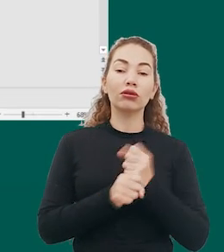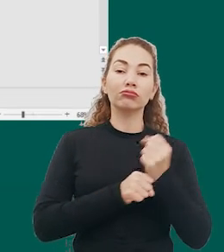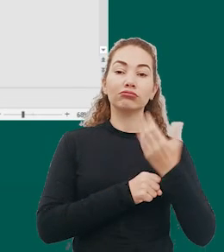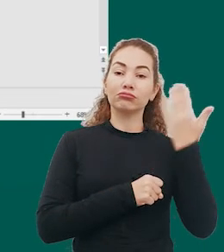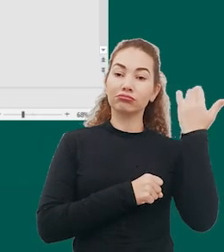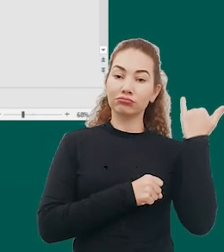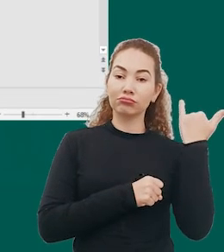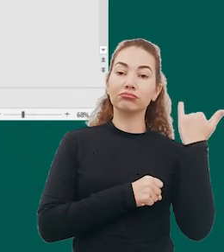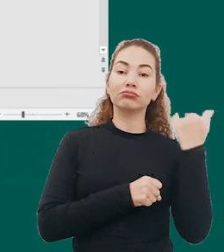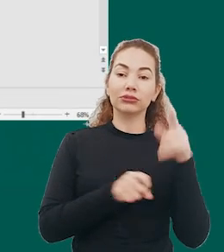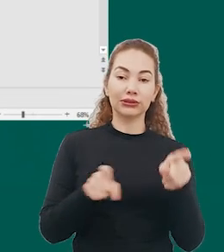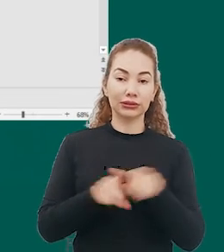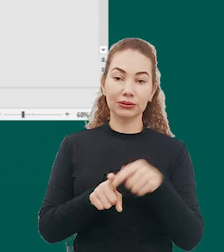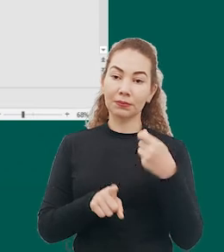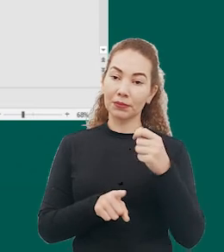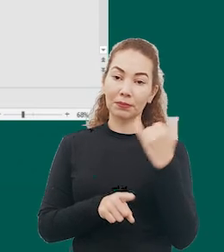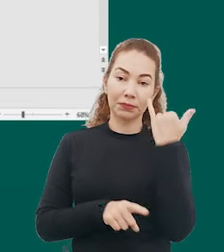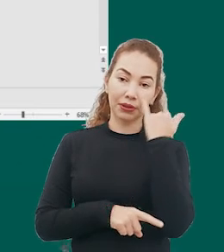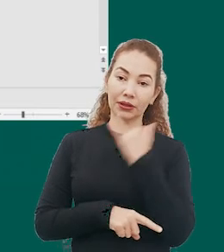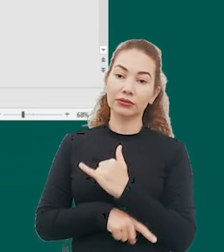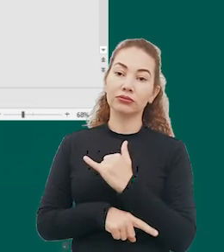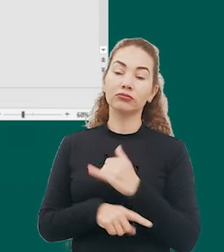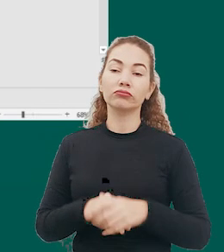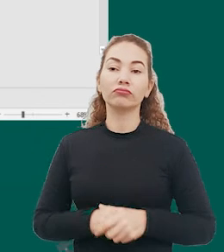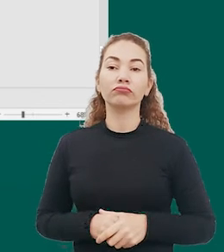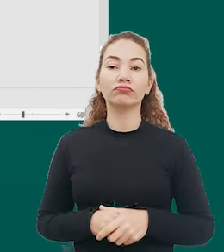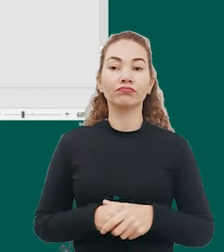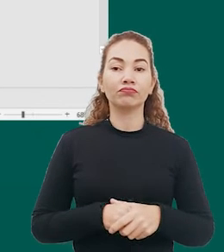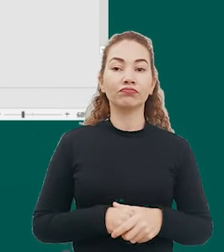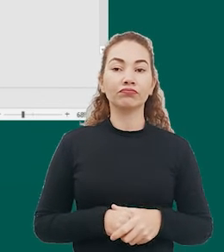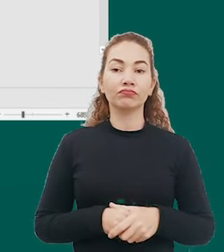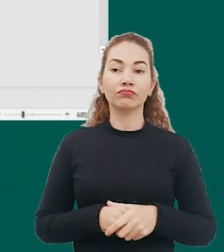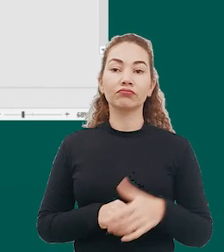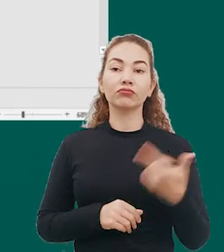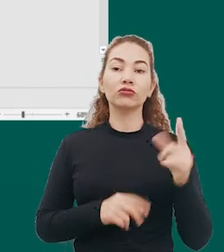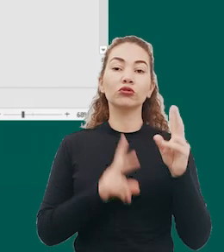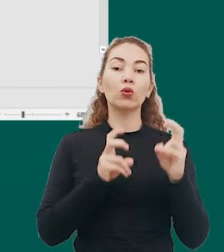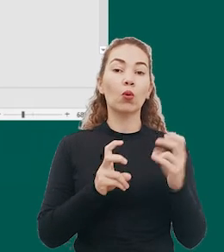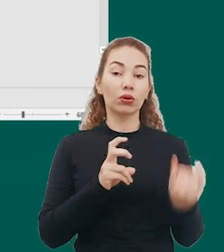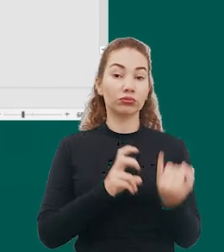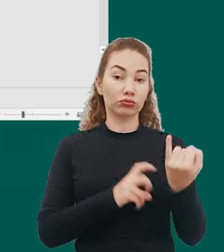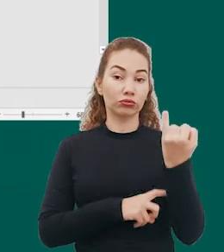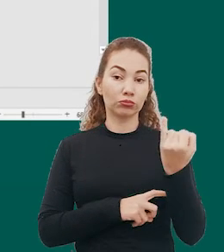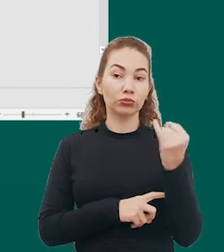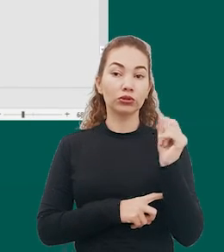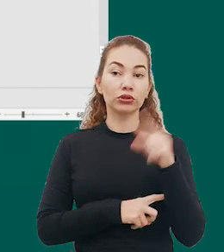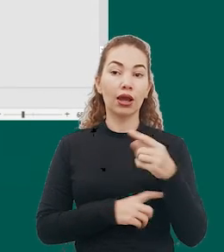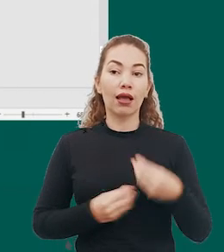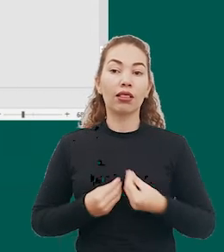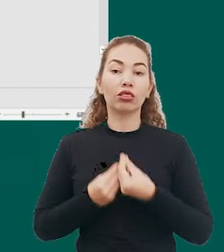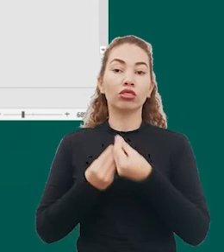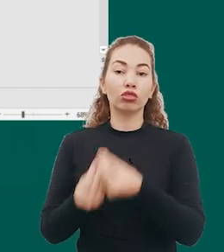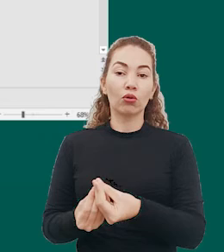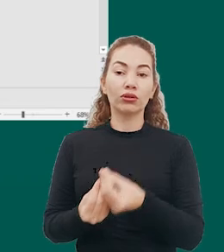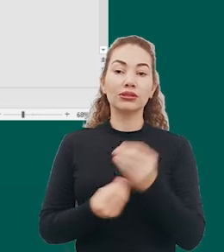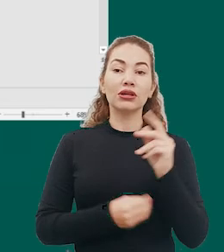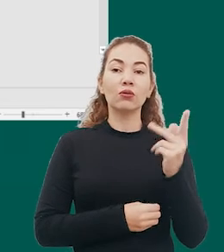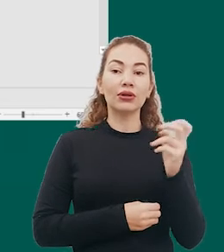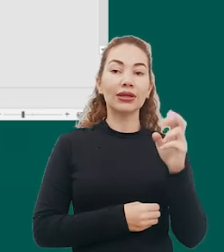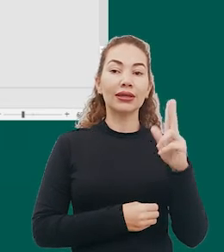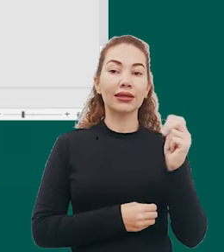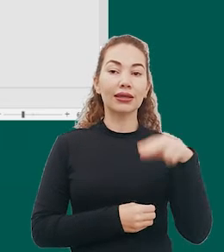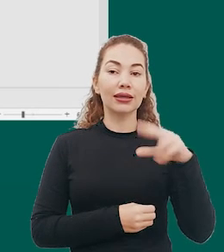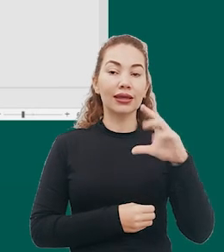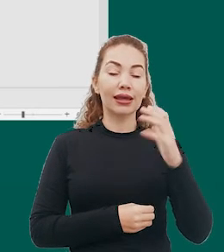anteriores, também vai informado. E uma questão bastante importante é a doação e herança,